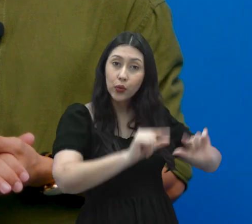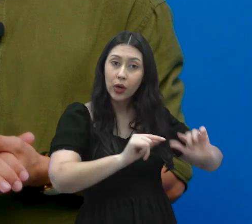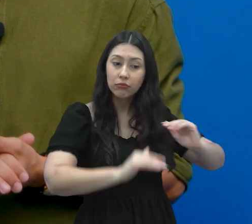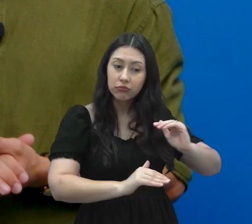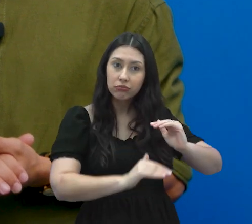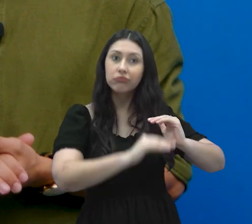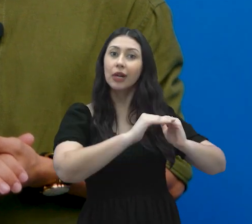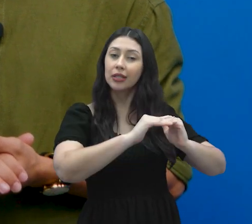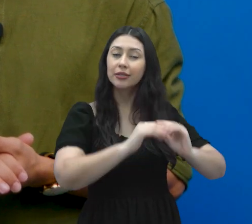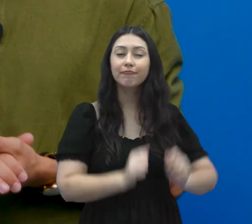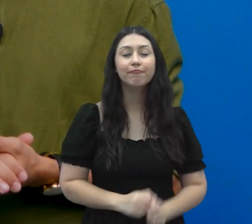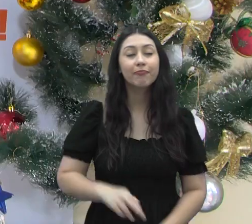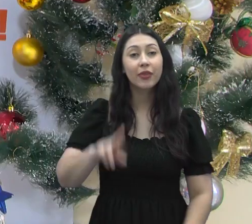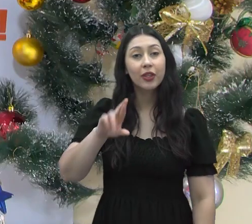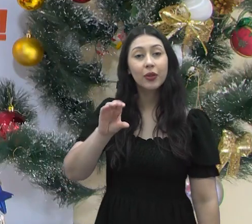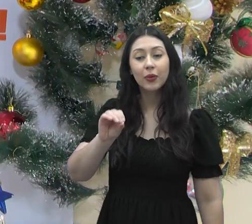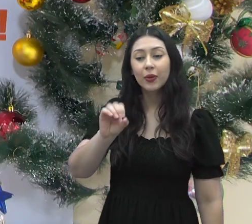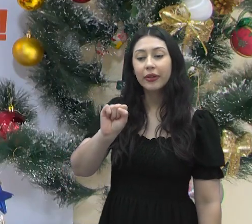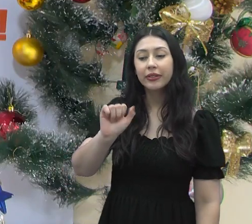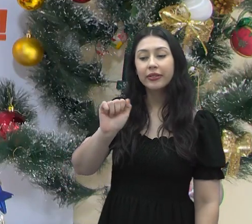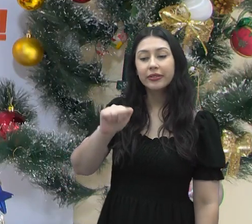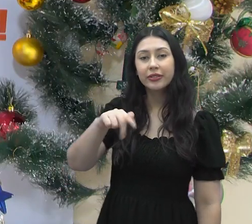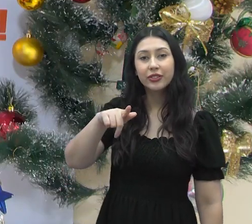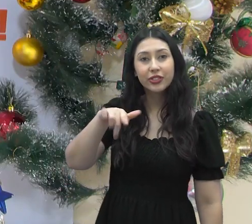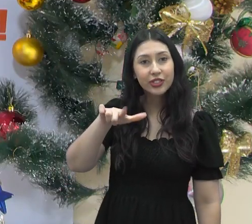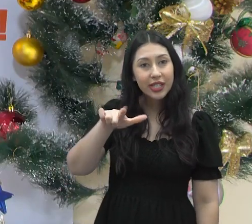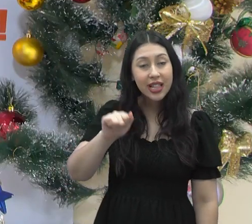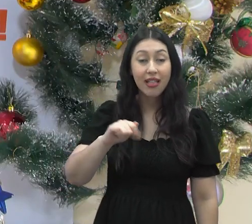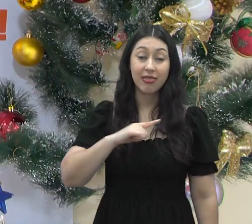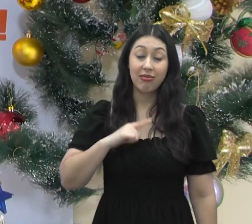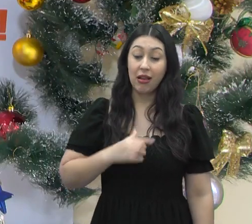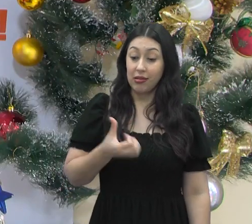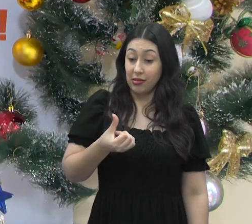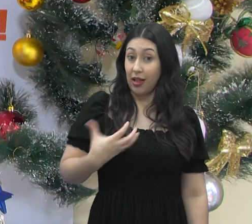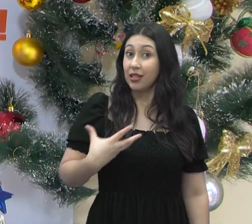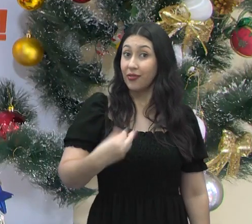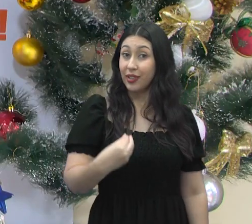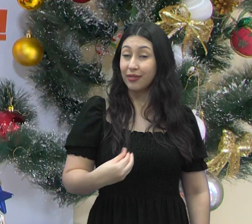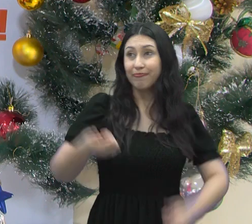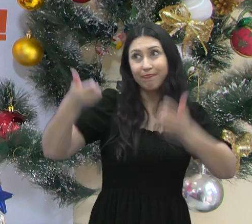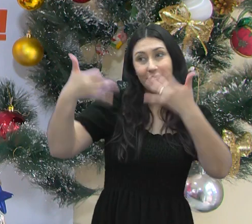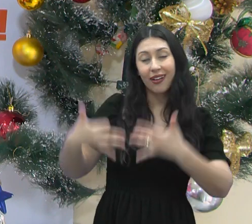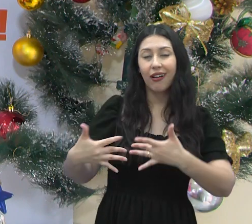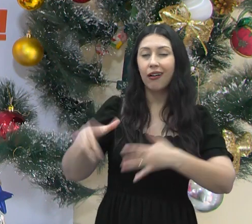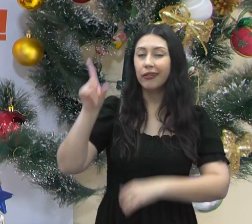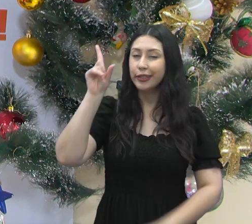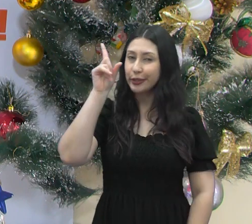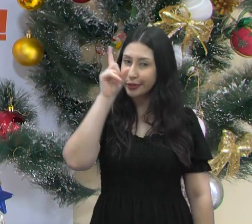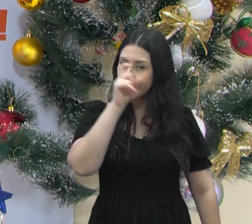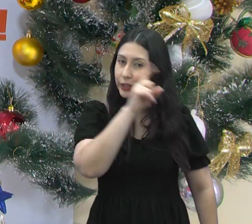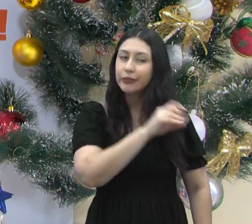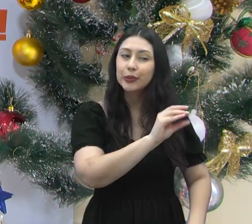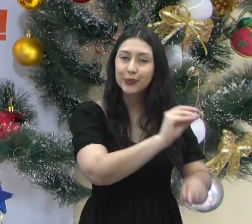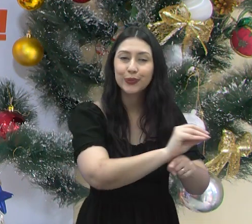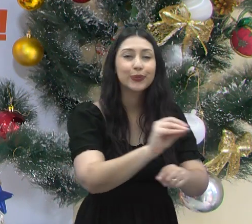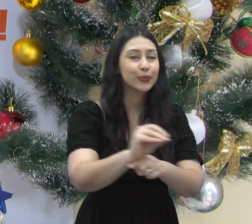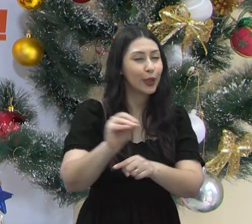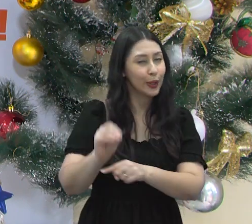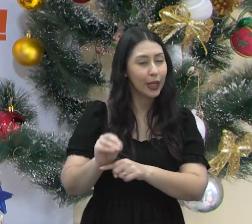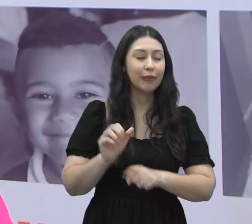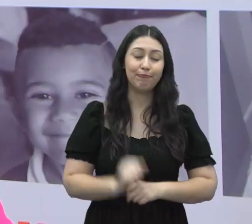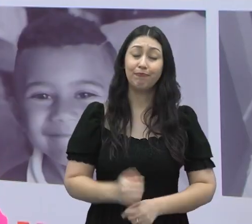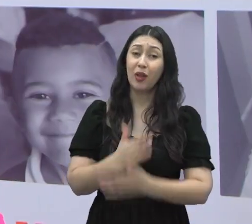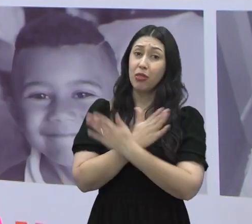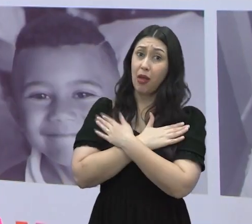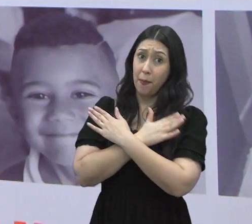a desigualdade social. Rosângela é mãe de 6 filhos e conta que não tem sido tarefa fácil manter as